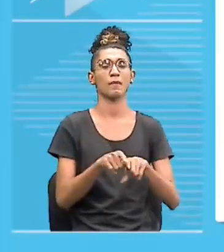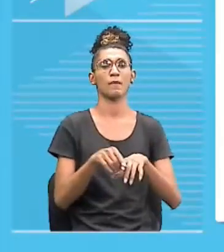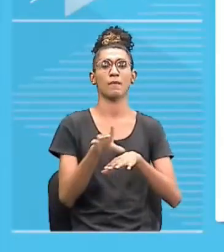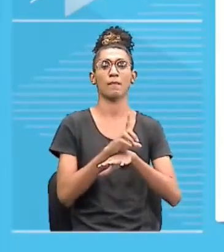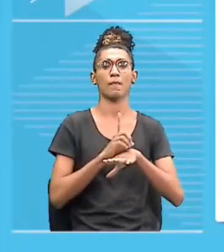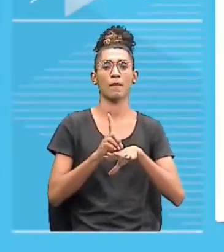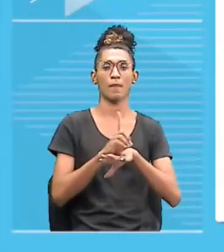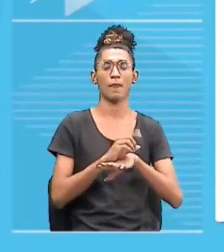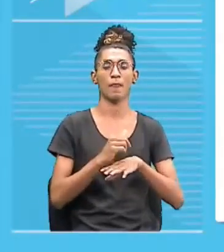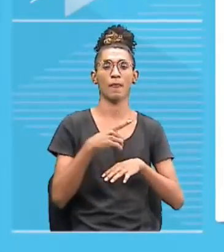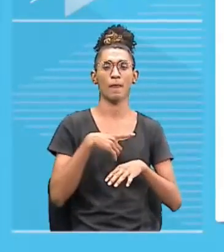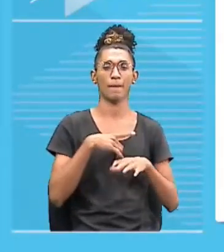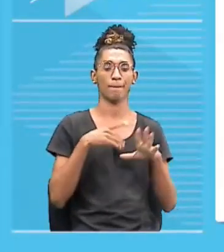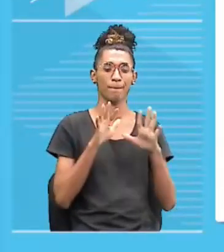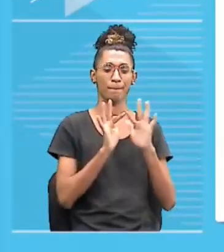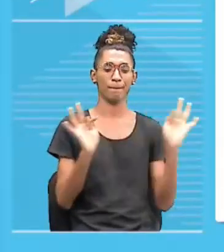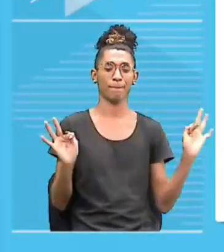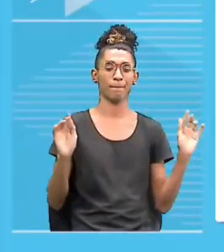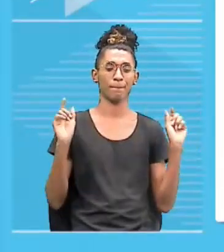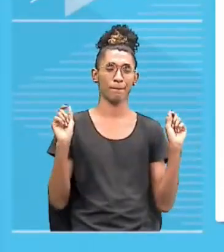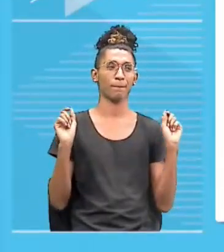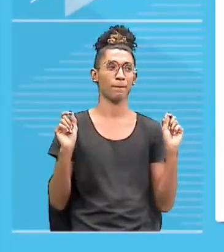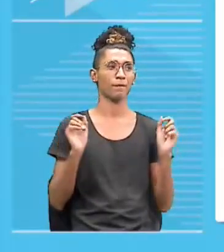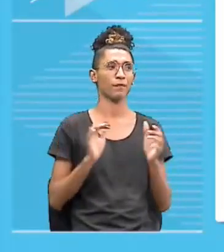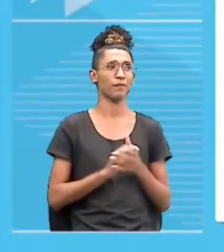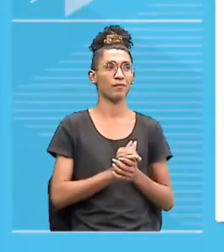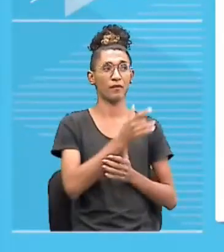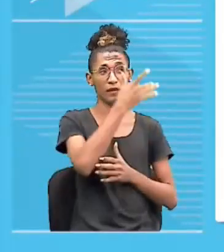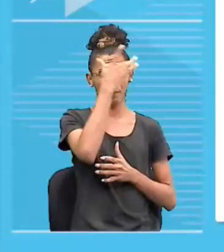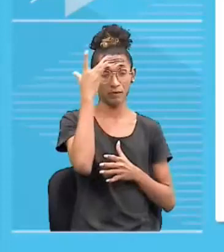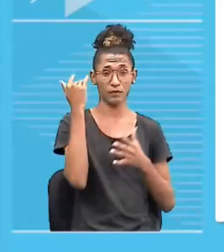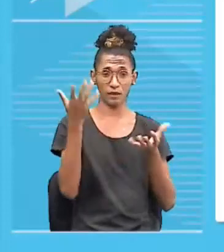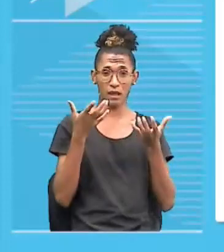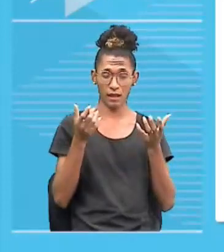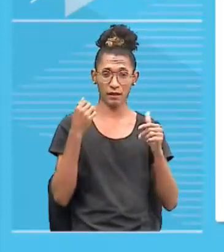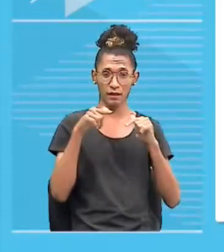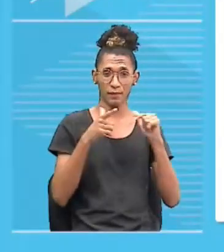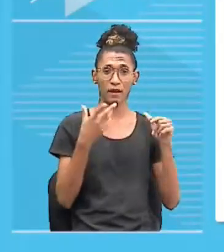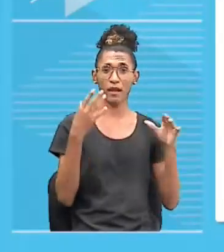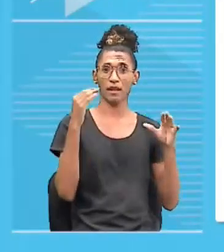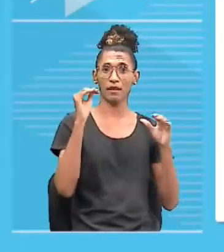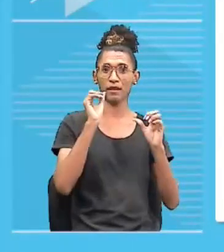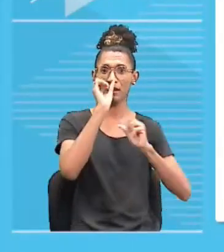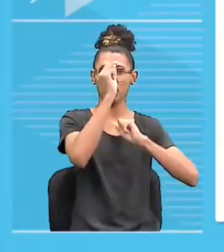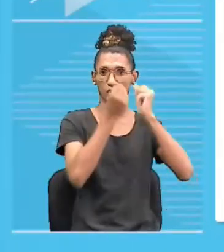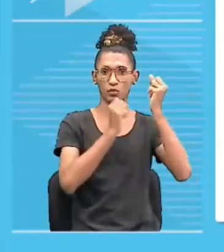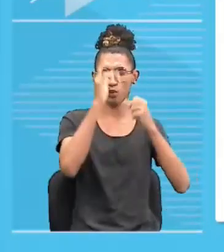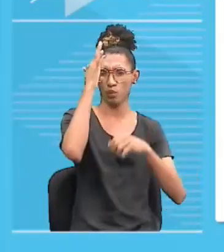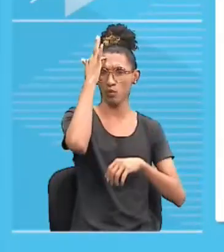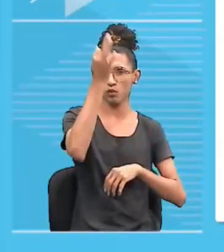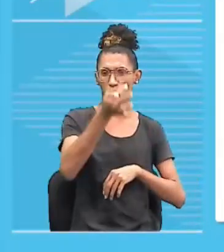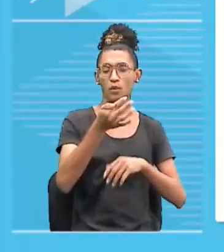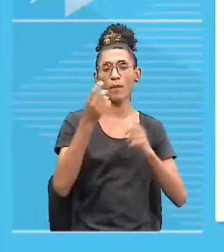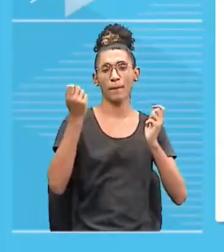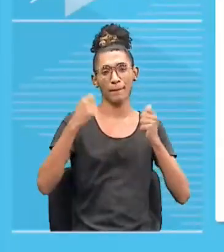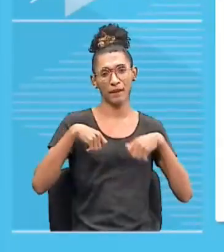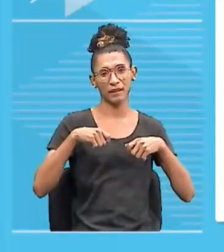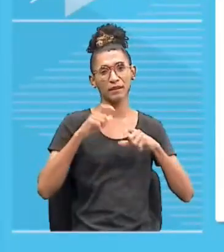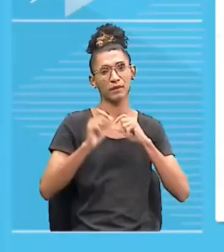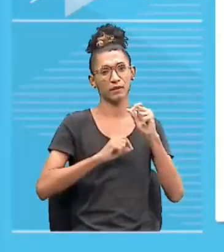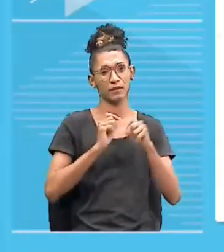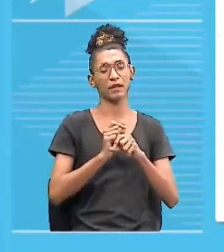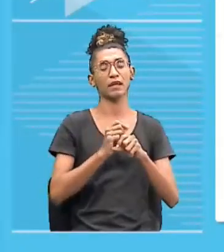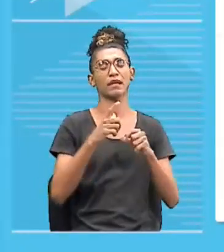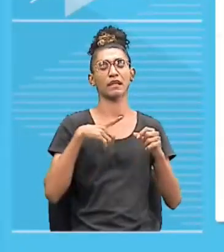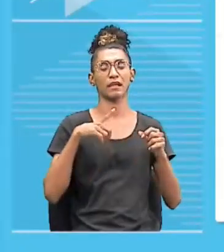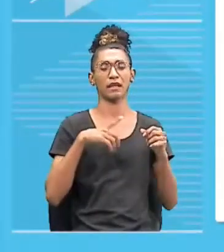tem uma frase que fala o seguinte: quem quiser trabalhar nas fábricas do futuro terá que